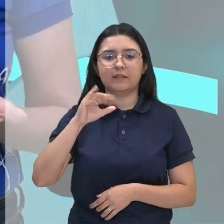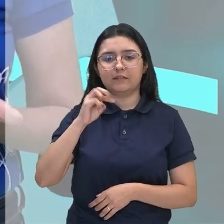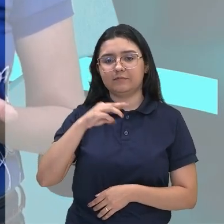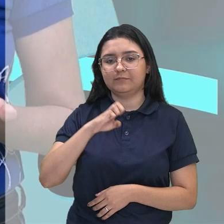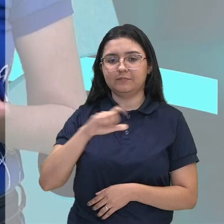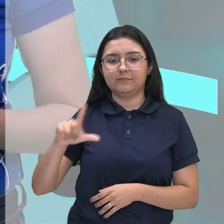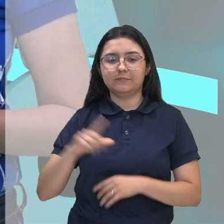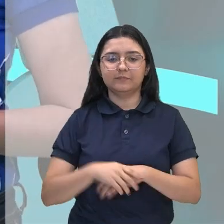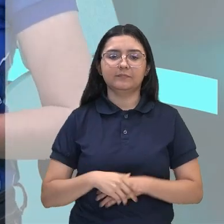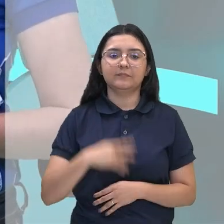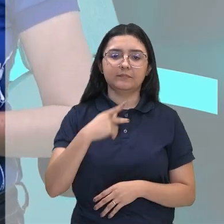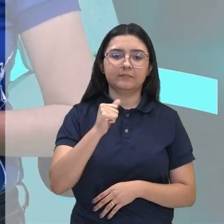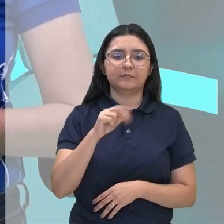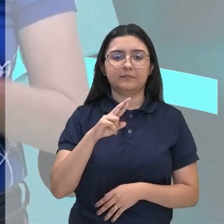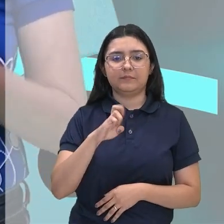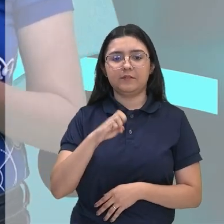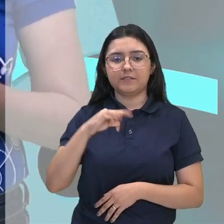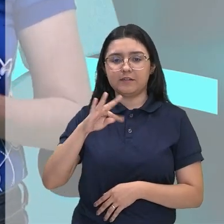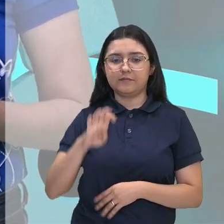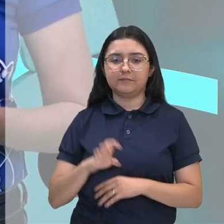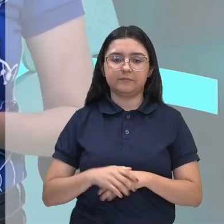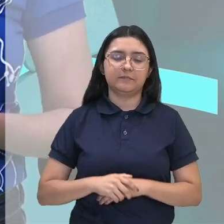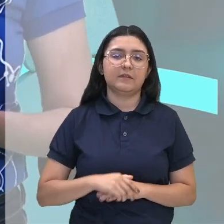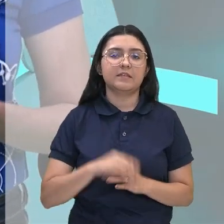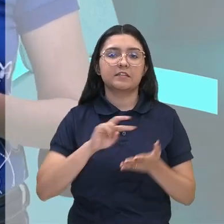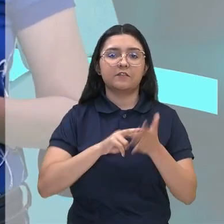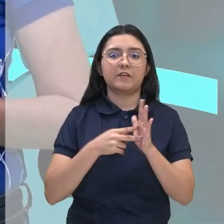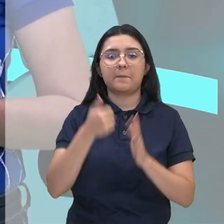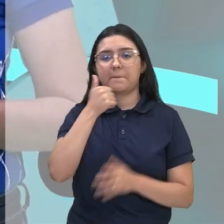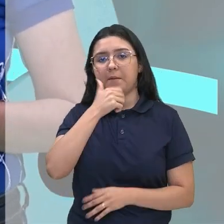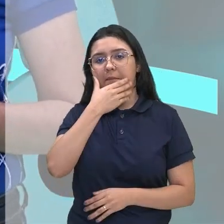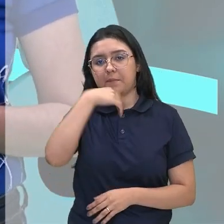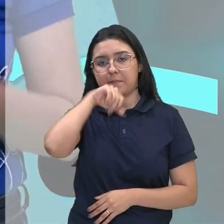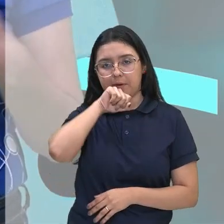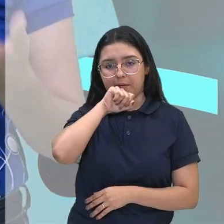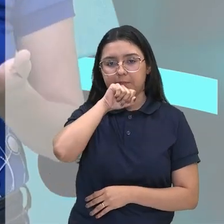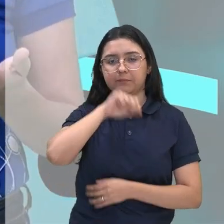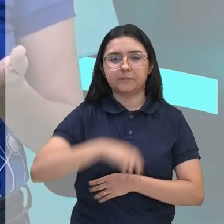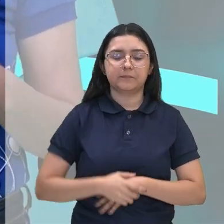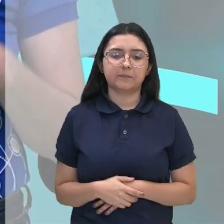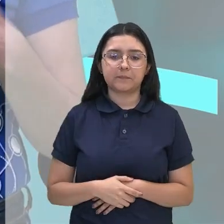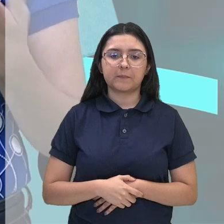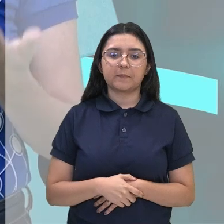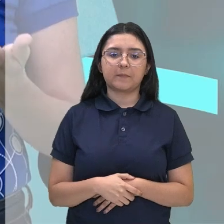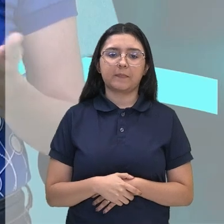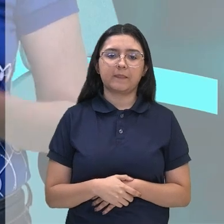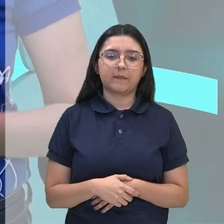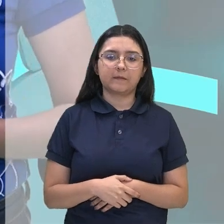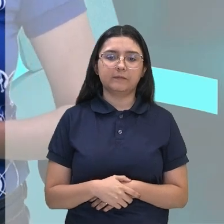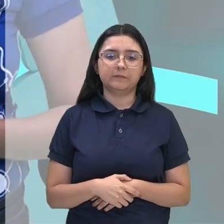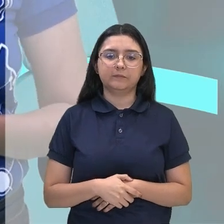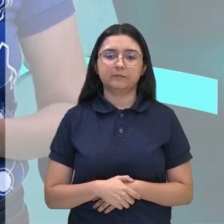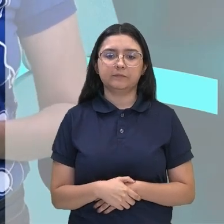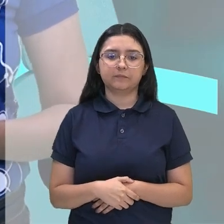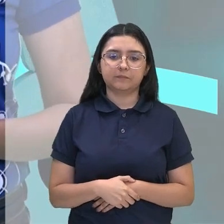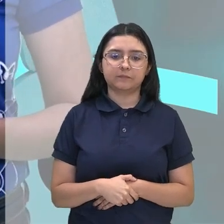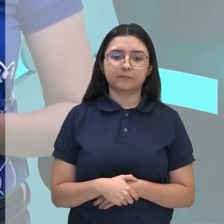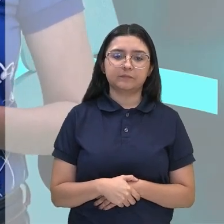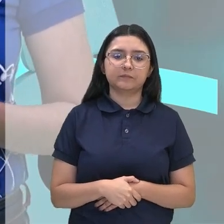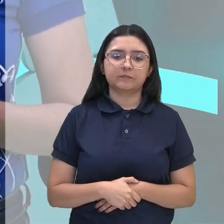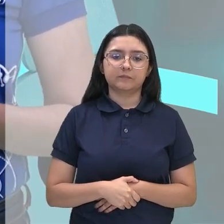Parents. O que é parents? Não é parente. Parents é pai ou mãe, ok? Parents, pais,